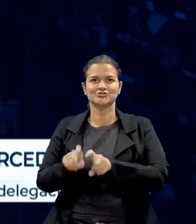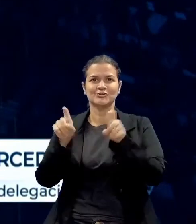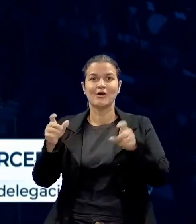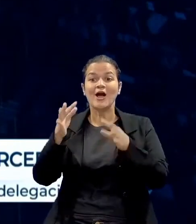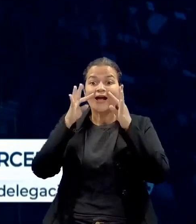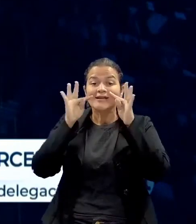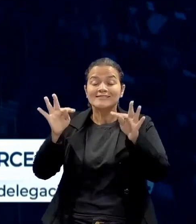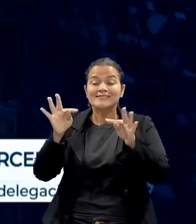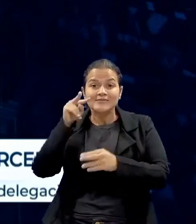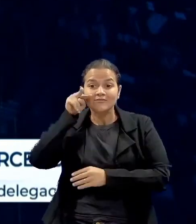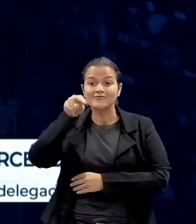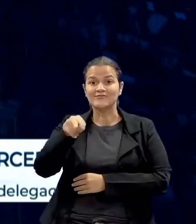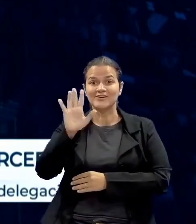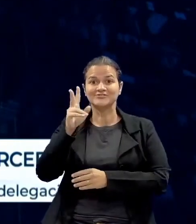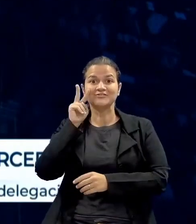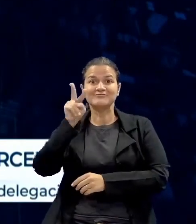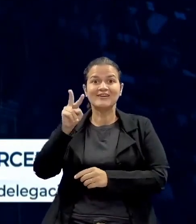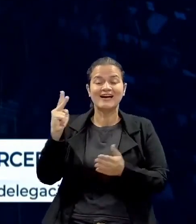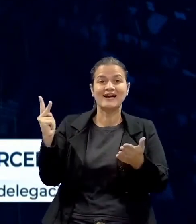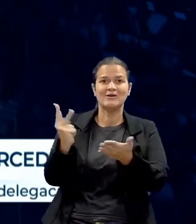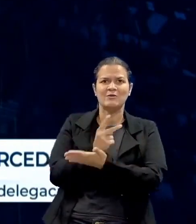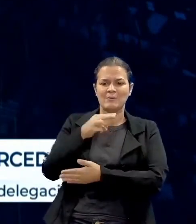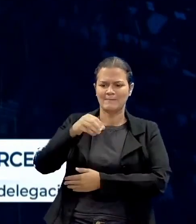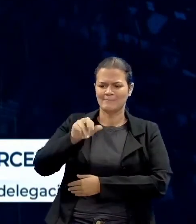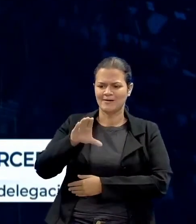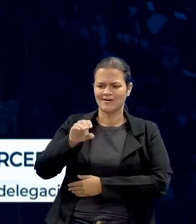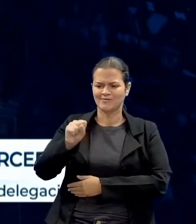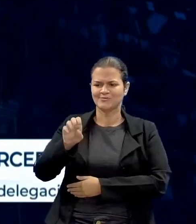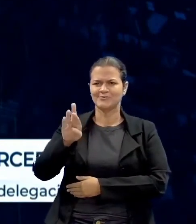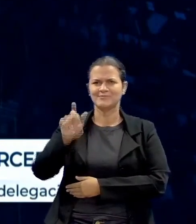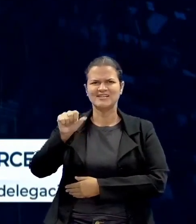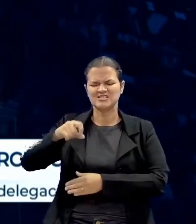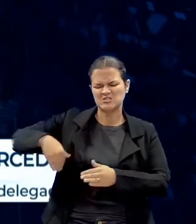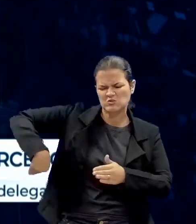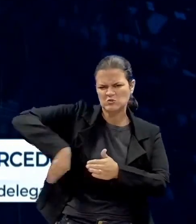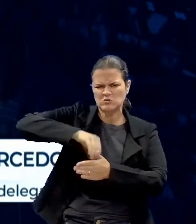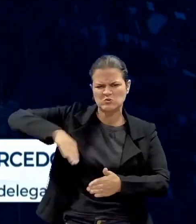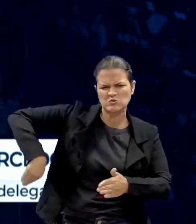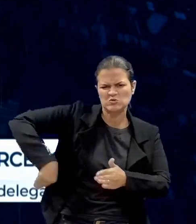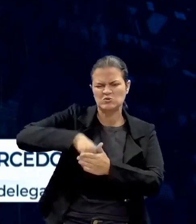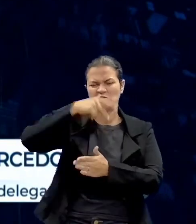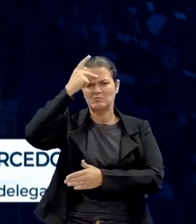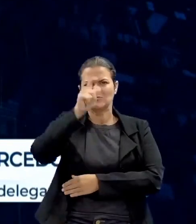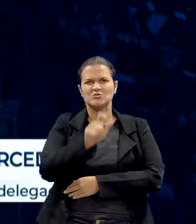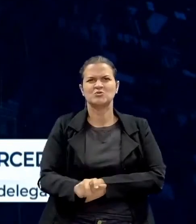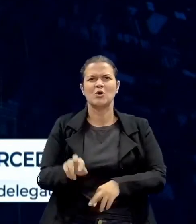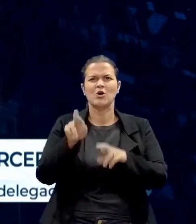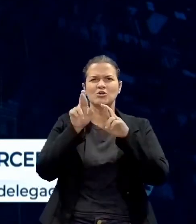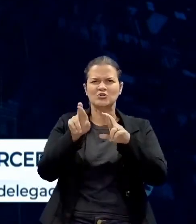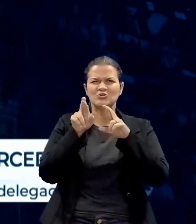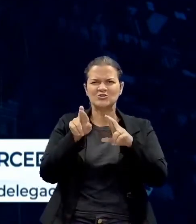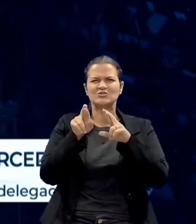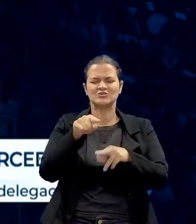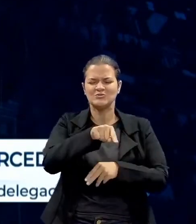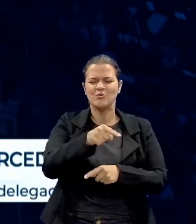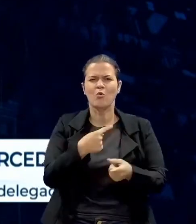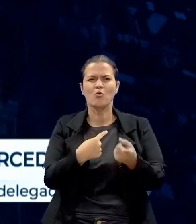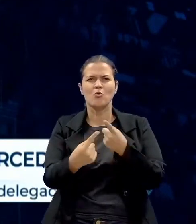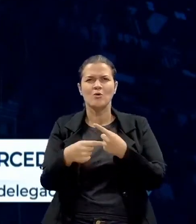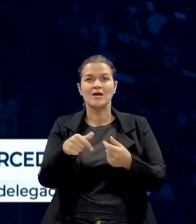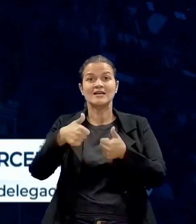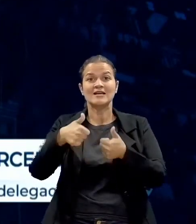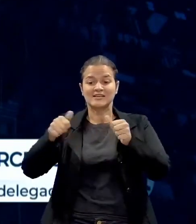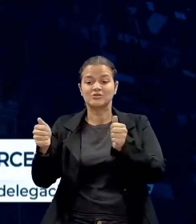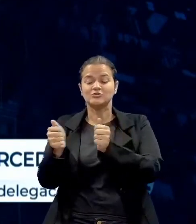Testemunhas registraram a cena. Marcos Braz aparece dando chutes em um torcedor caído no chão em um corredor. Ele estaria acompanhado